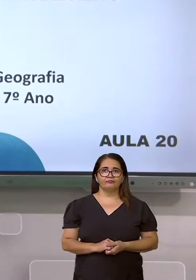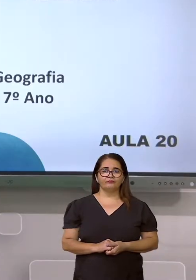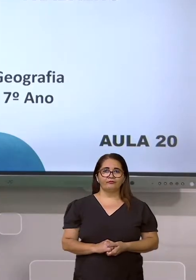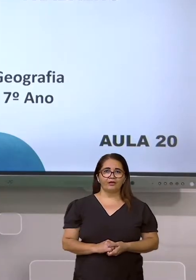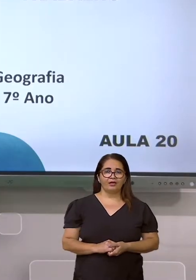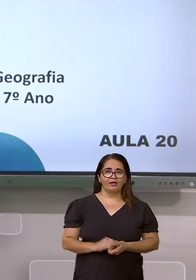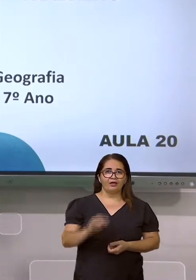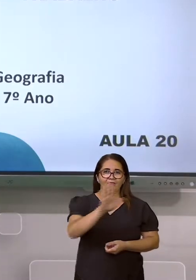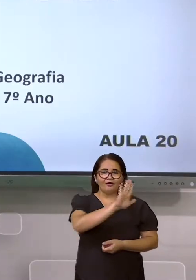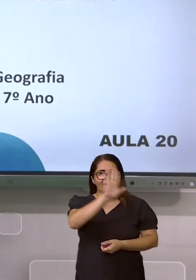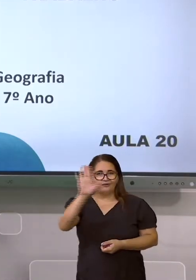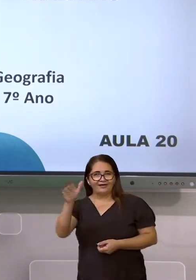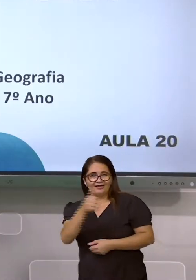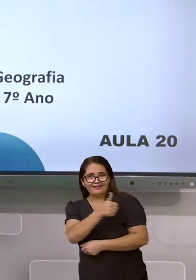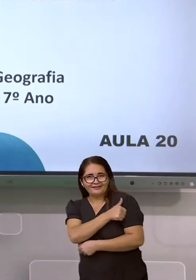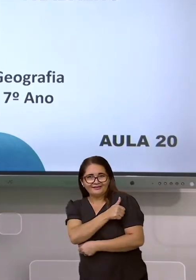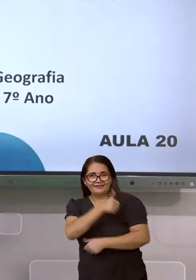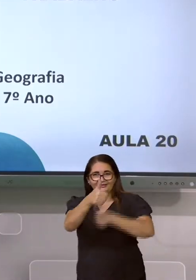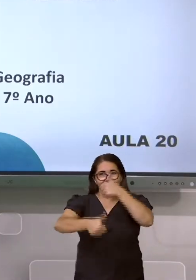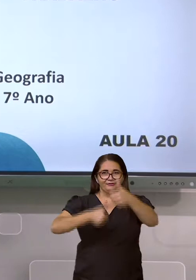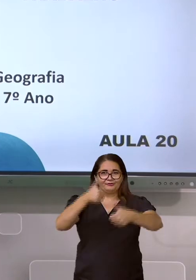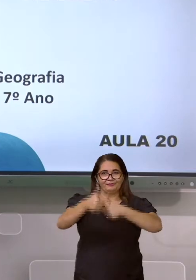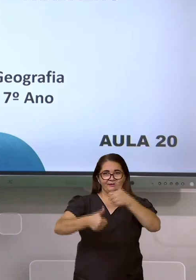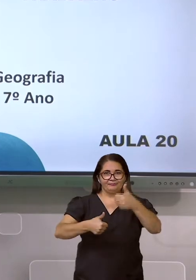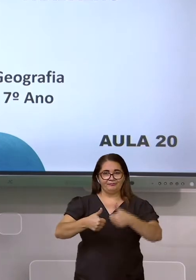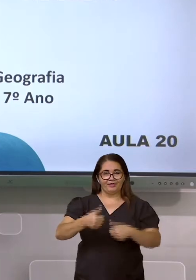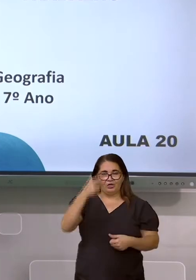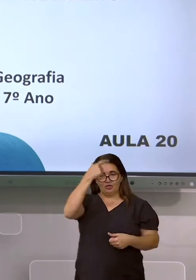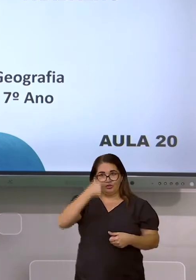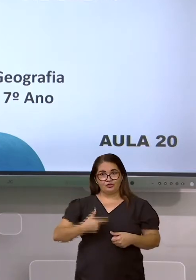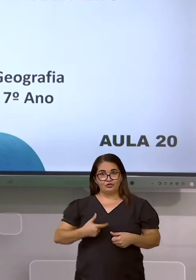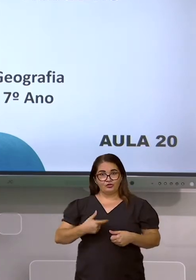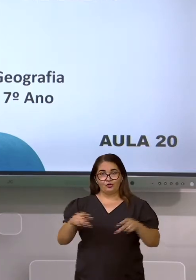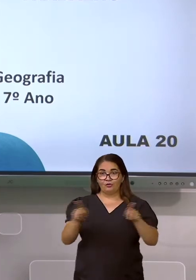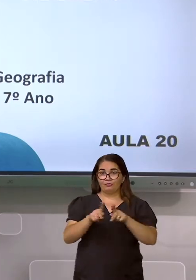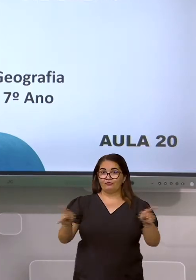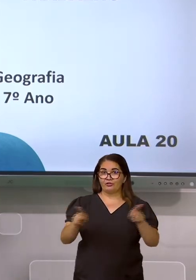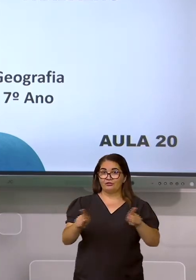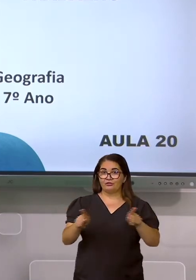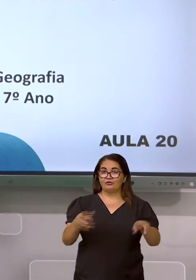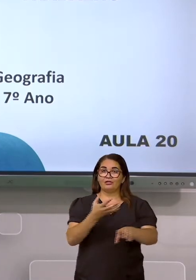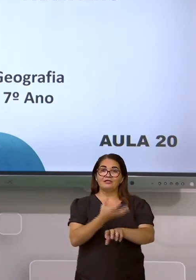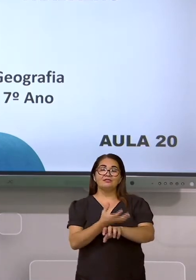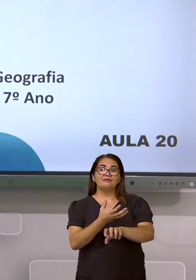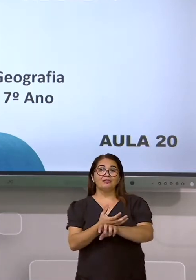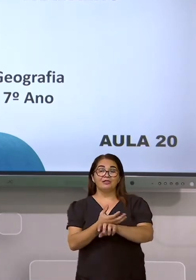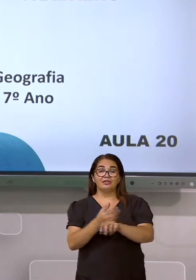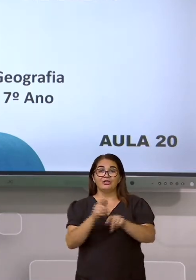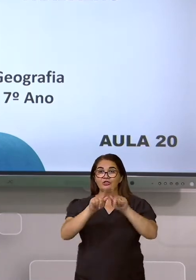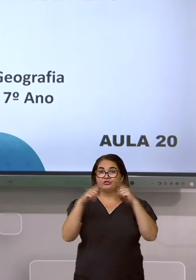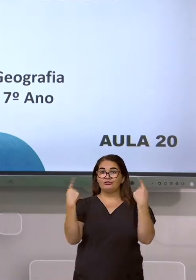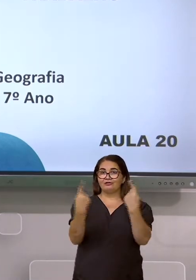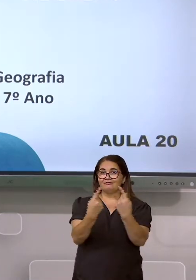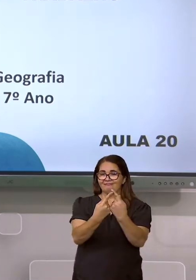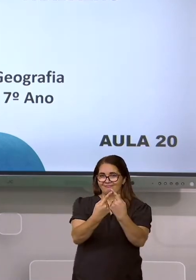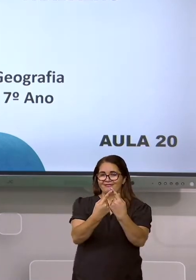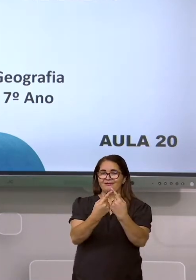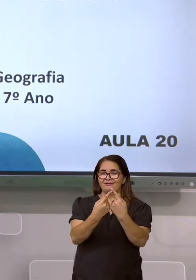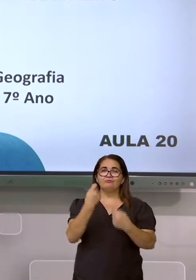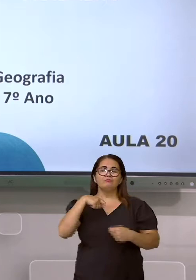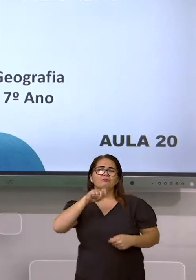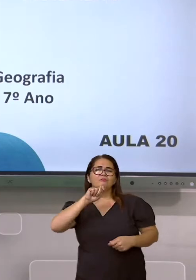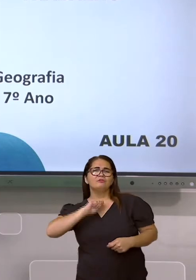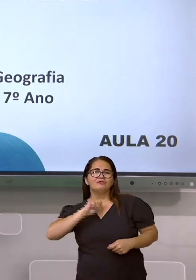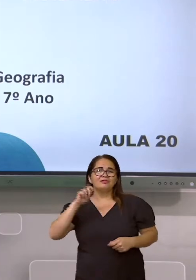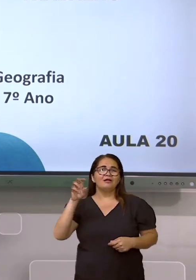Olá, estudantes! Tudo bem? Eu sou Eliane, sua professora de Geografia. E essa é a nossa aula de número